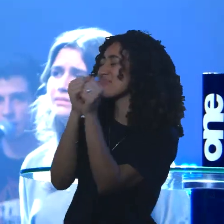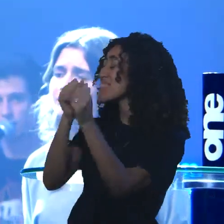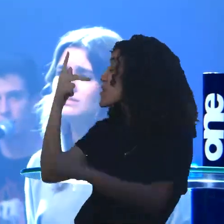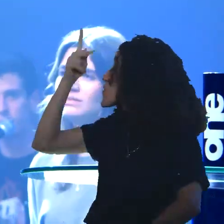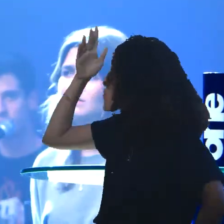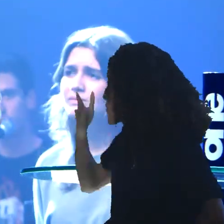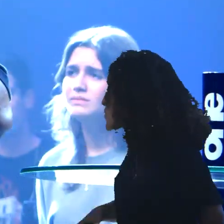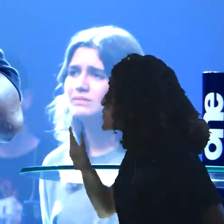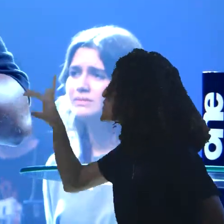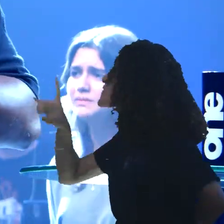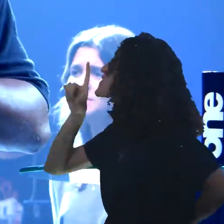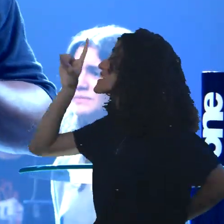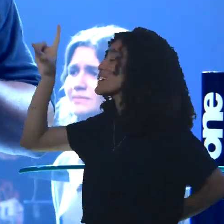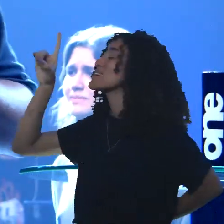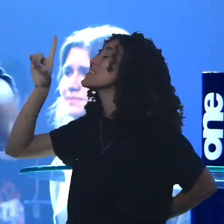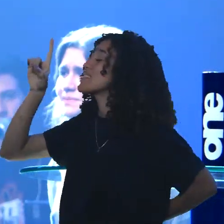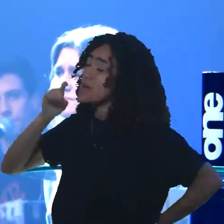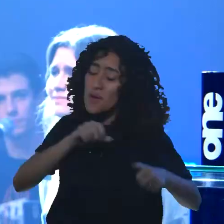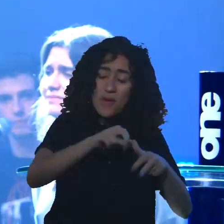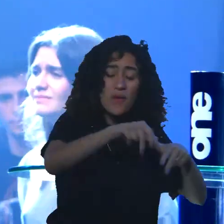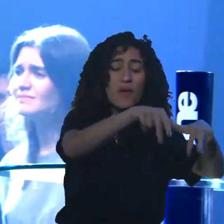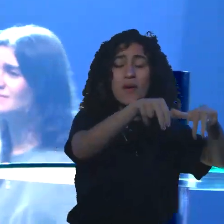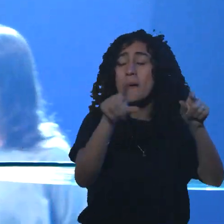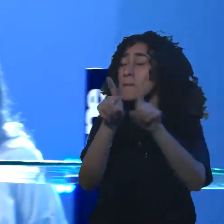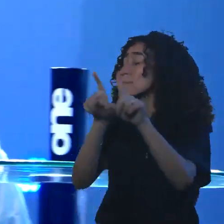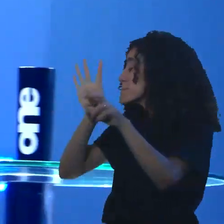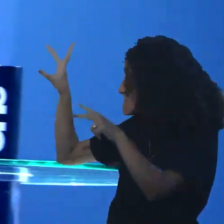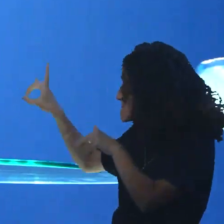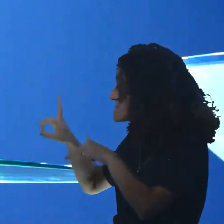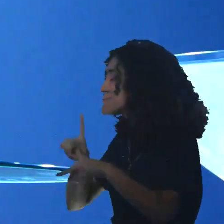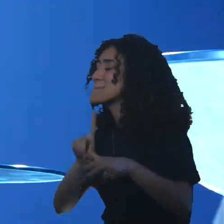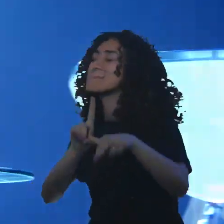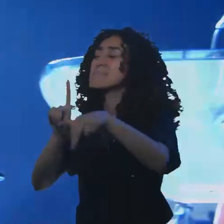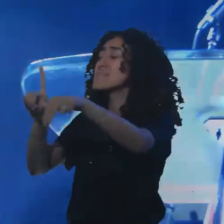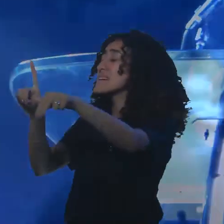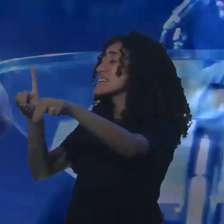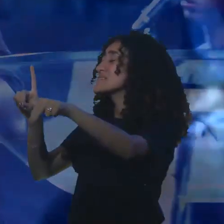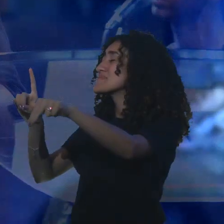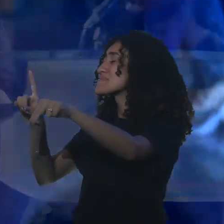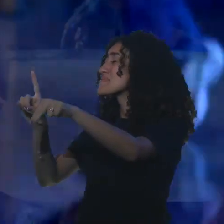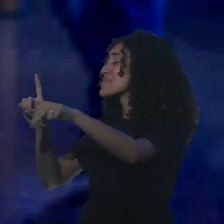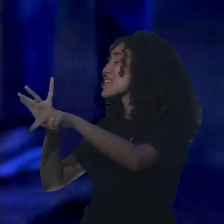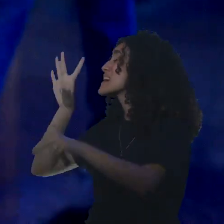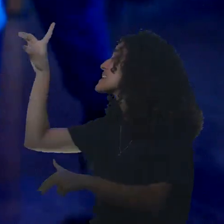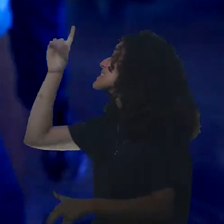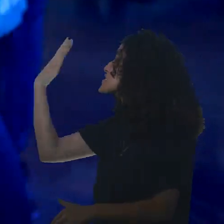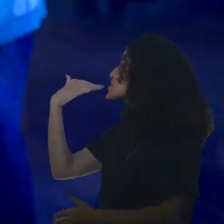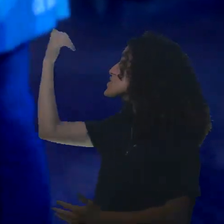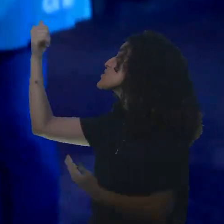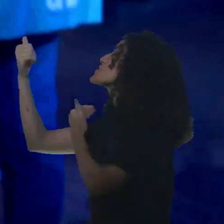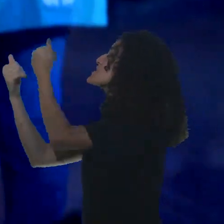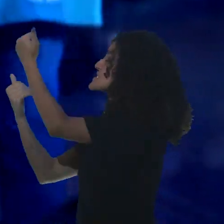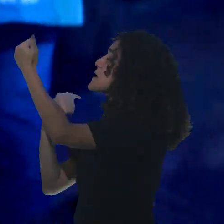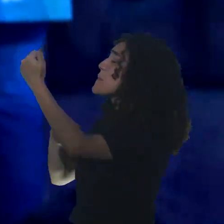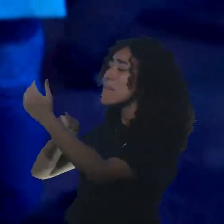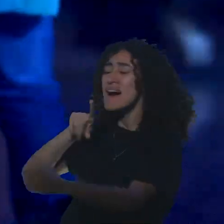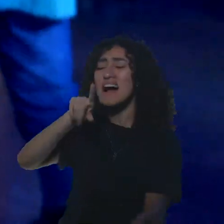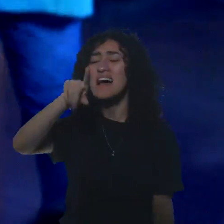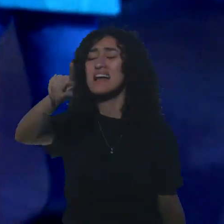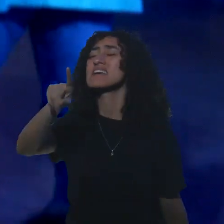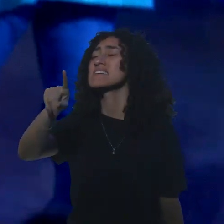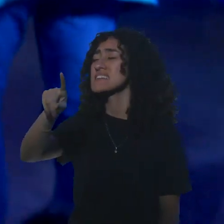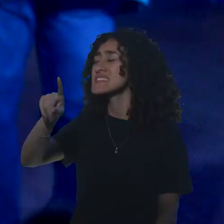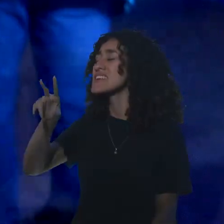presença, Pai. Ah, Senhor, nos desperta a viver o Teu ID, Pai, a viver o Teu ID,